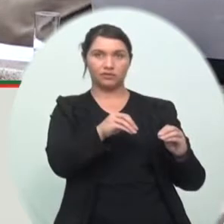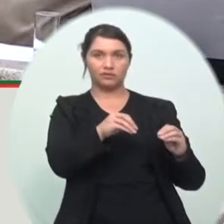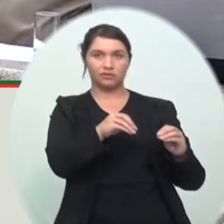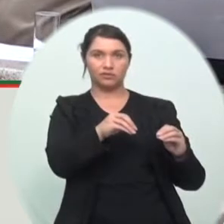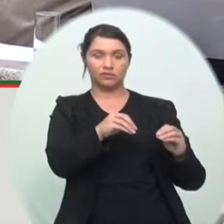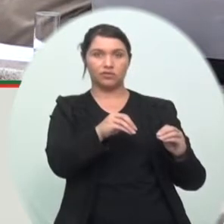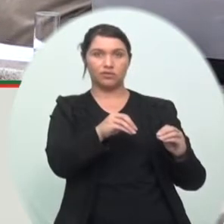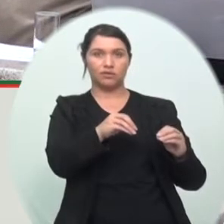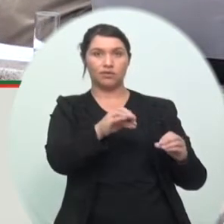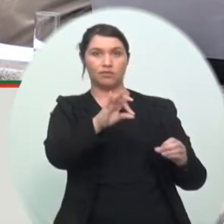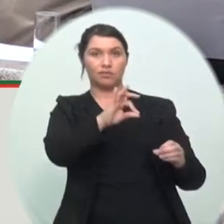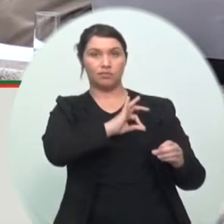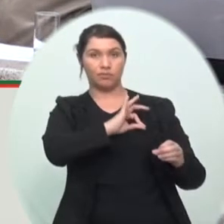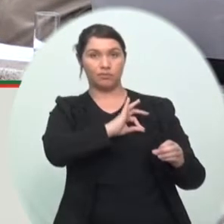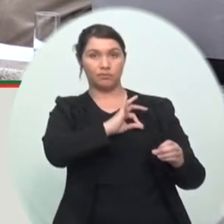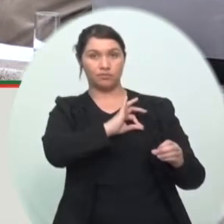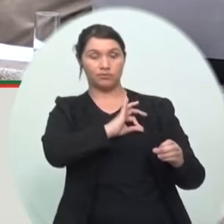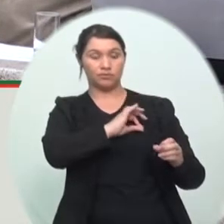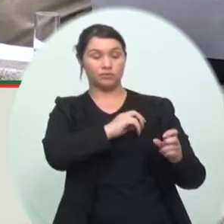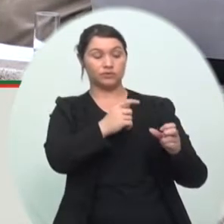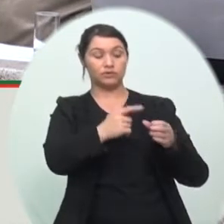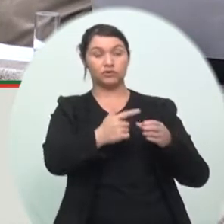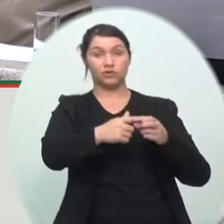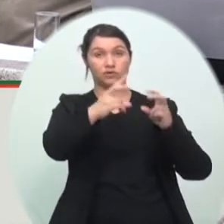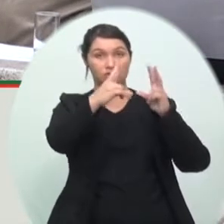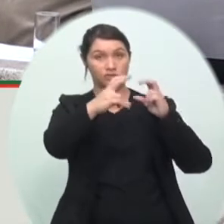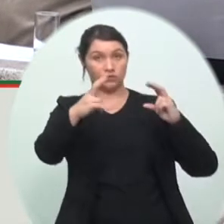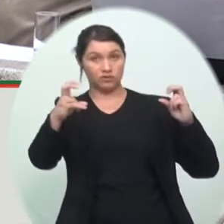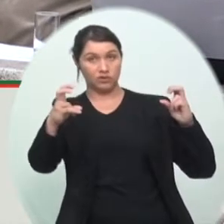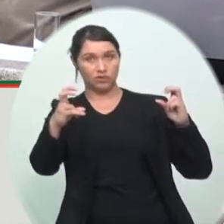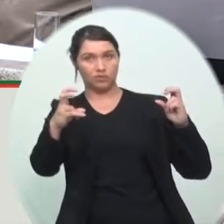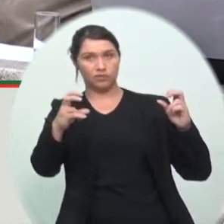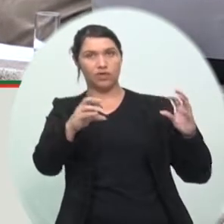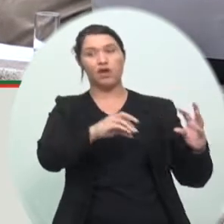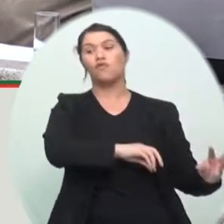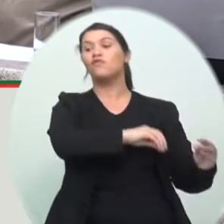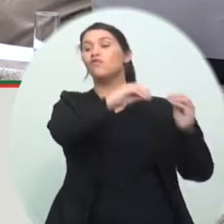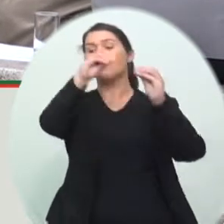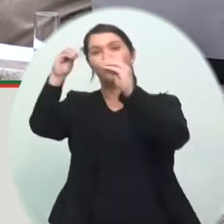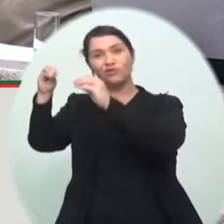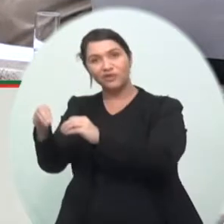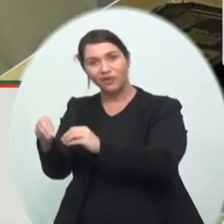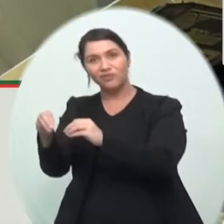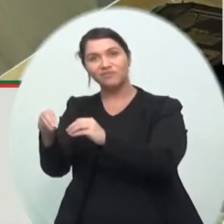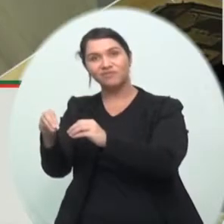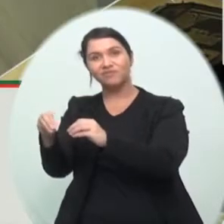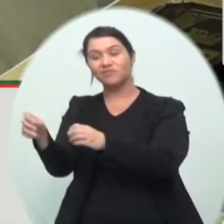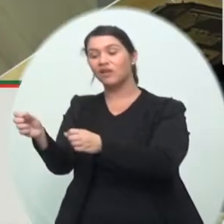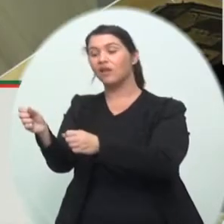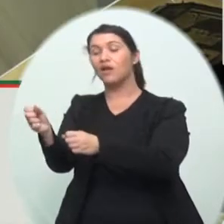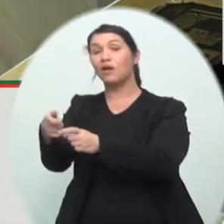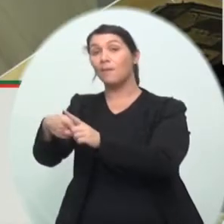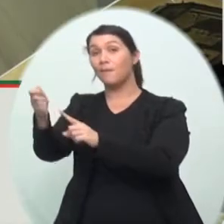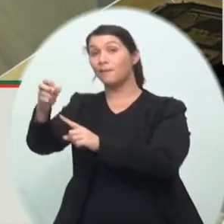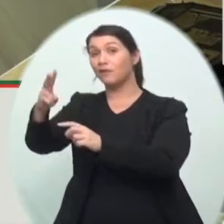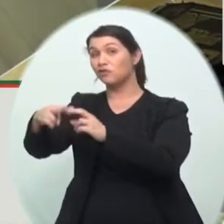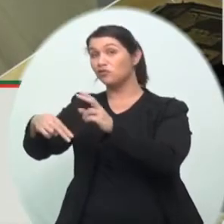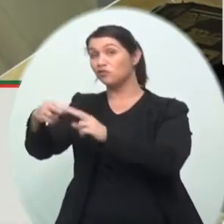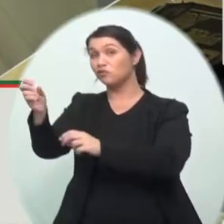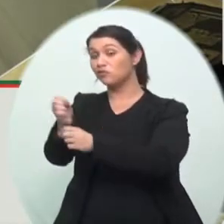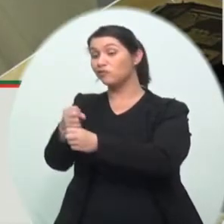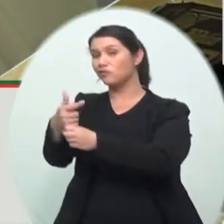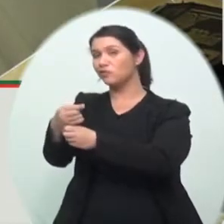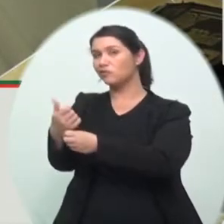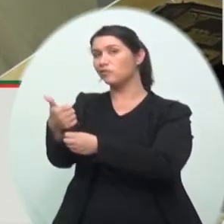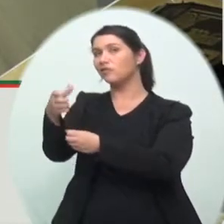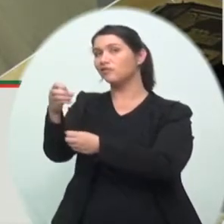Polícia Militar Copom de Florianópolis. Retornou a Criciúma em junho de 2010, na condição de oficial